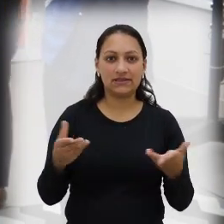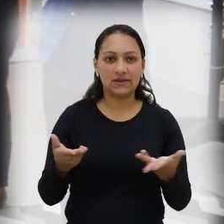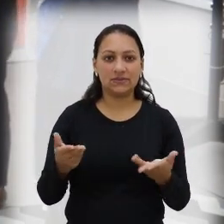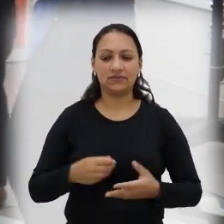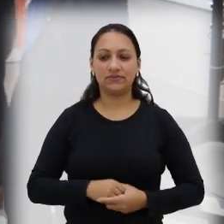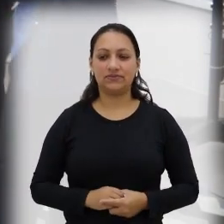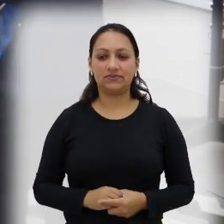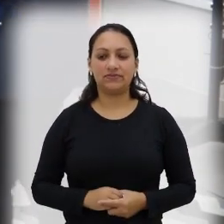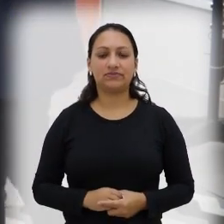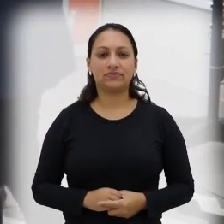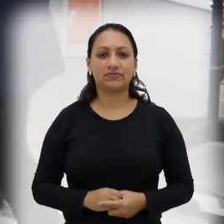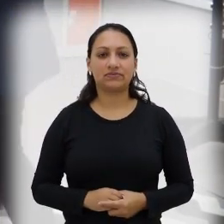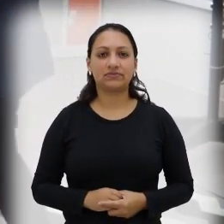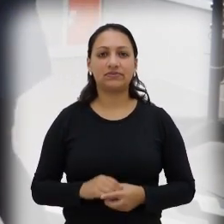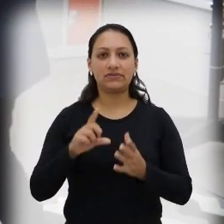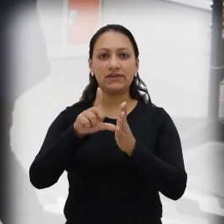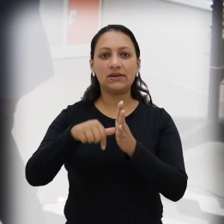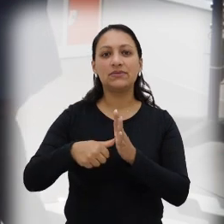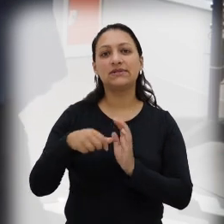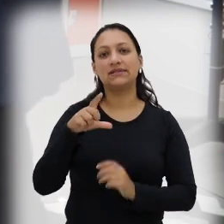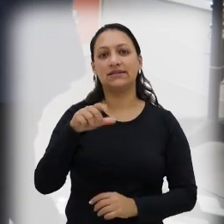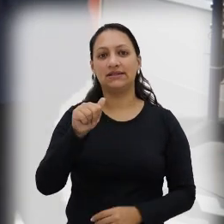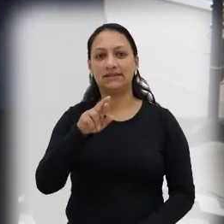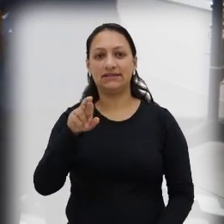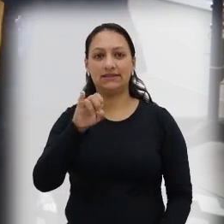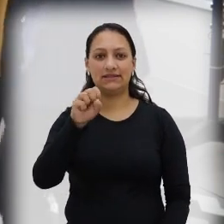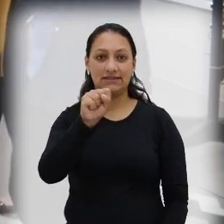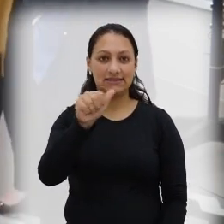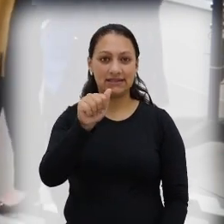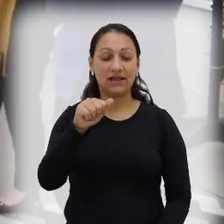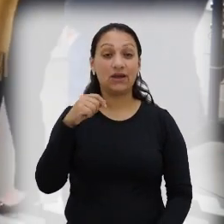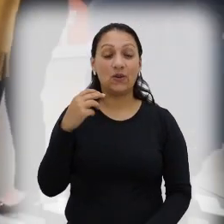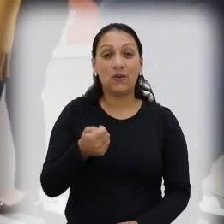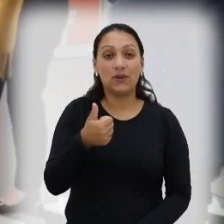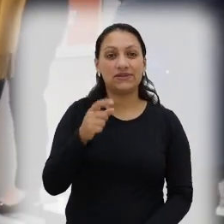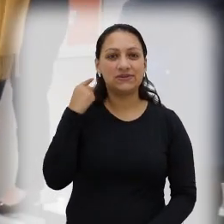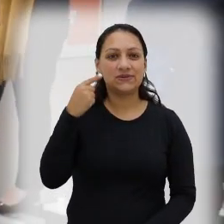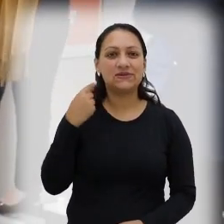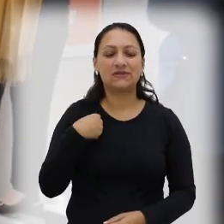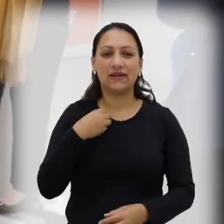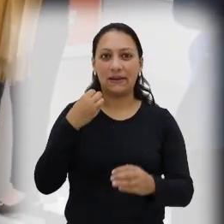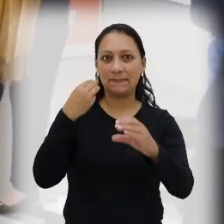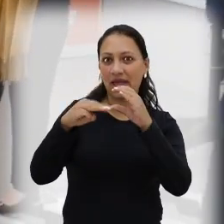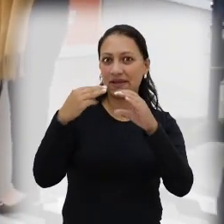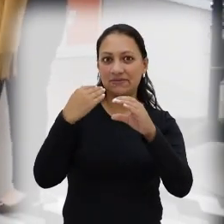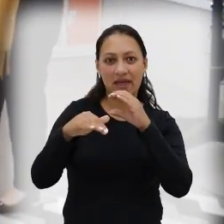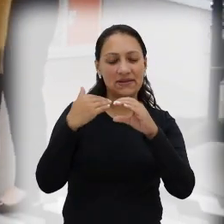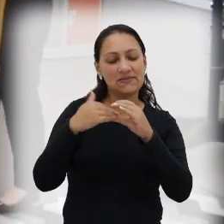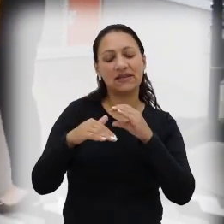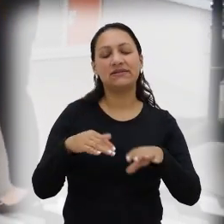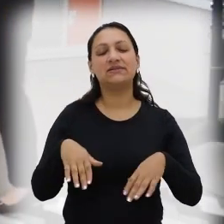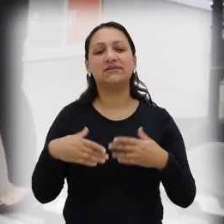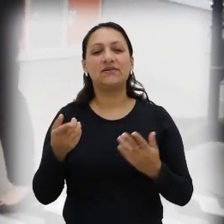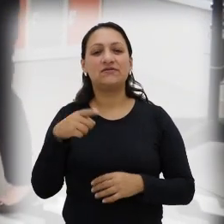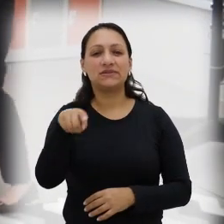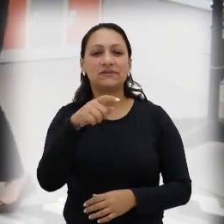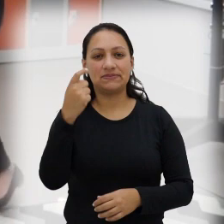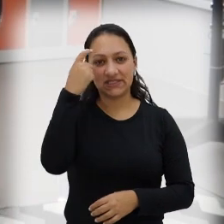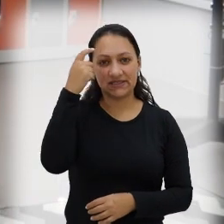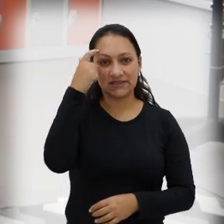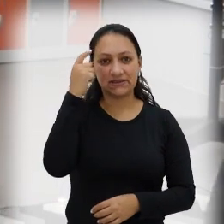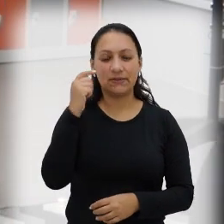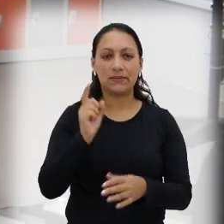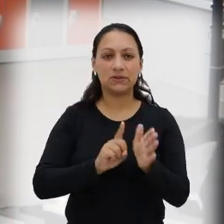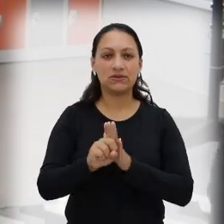Perguntem. Enquanto senão a Larissa depois fica louca respondendo WhatsApp e e-mail. Enquanto vocês estão pensando nas